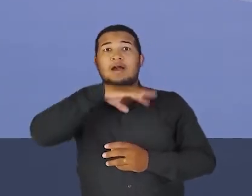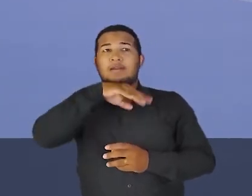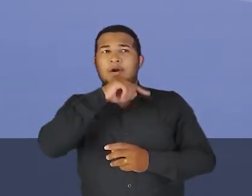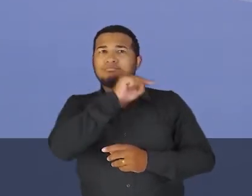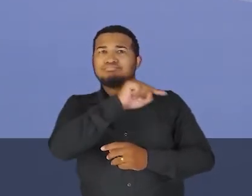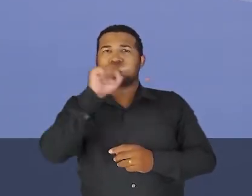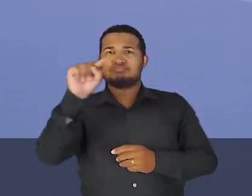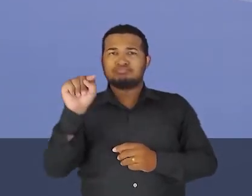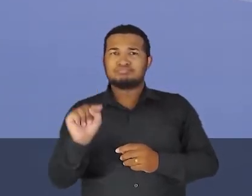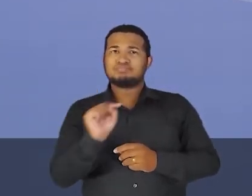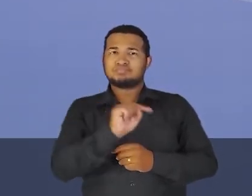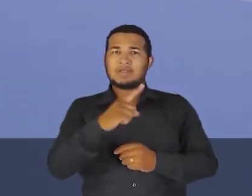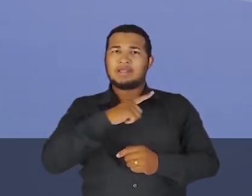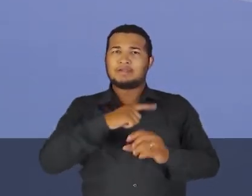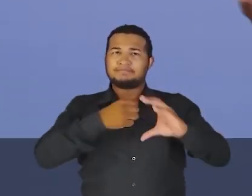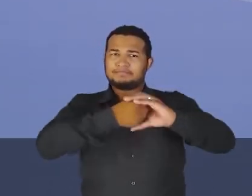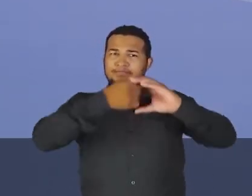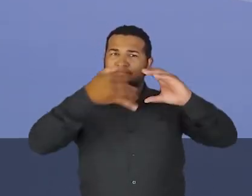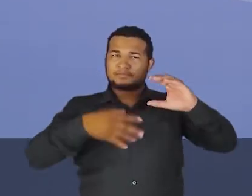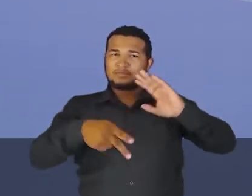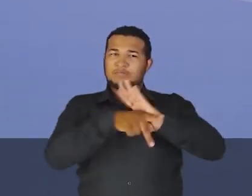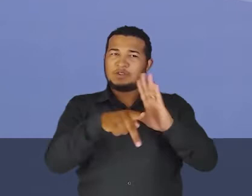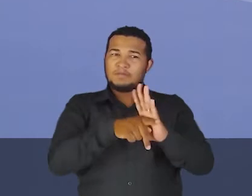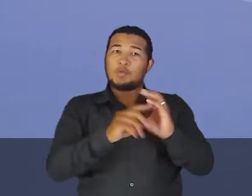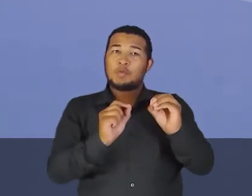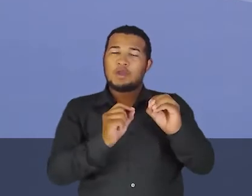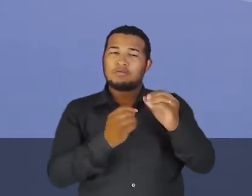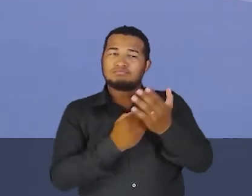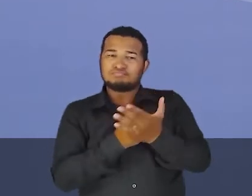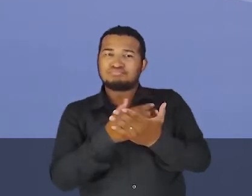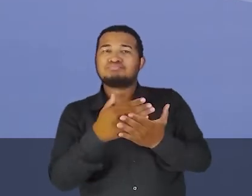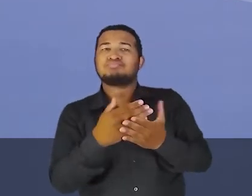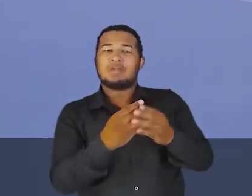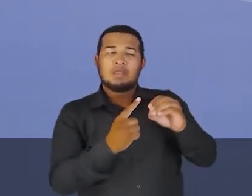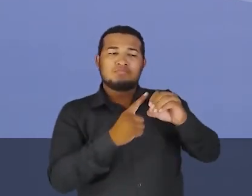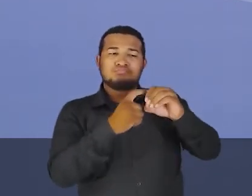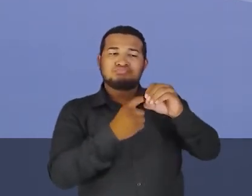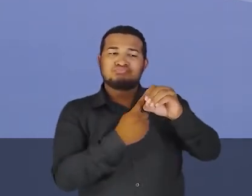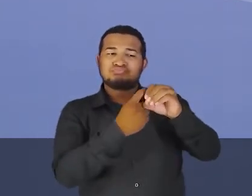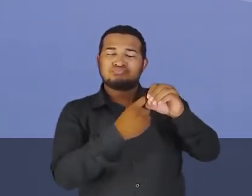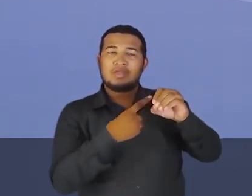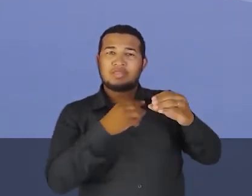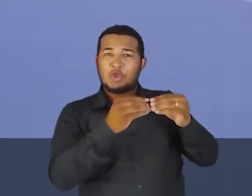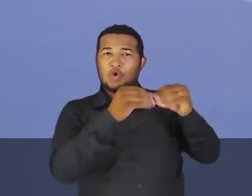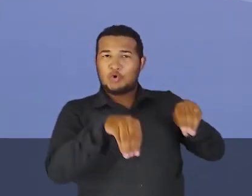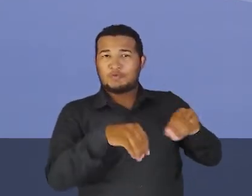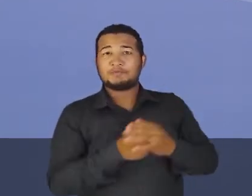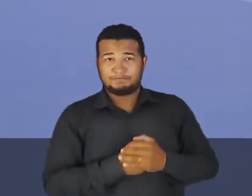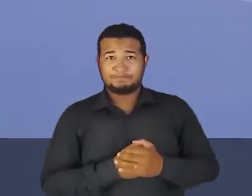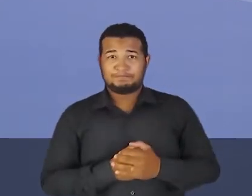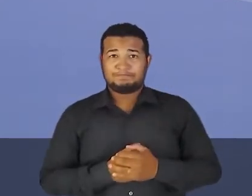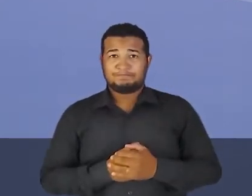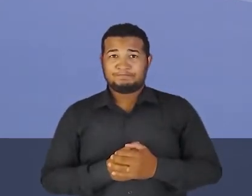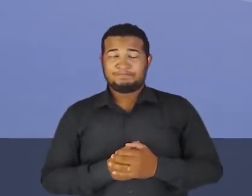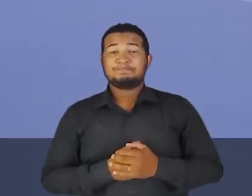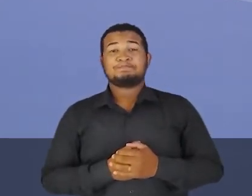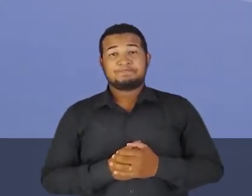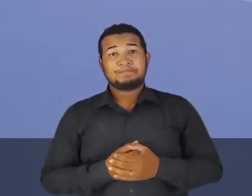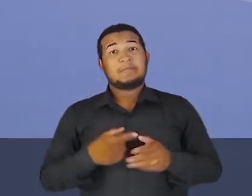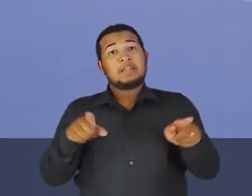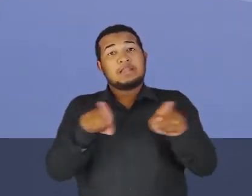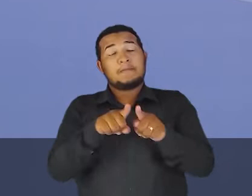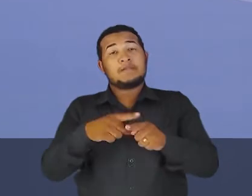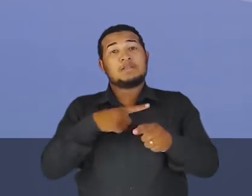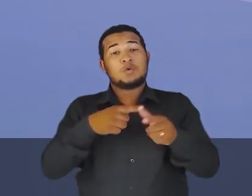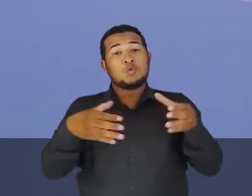possuem essa característica, né, do desenvolvimento acontecer fora do organismo materno em ovos, ok? E nós temos